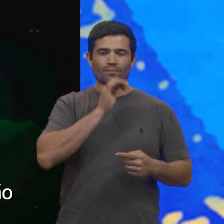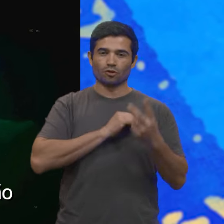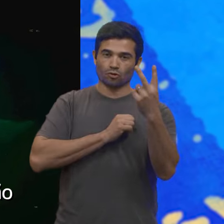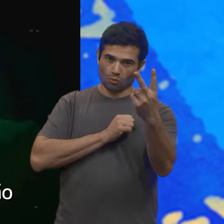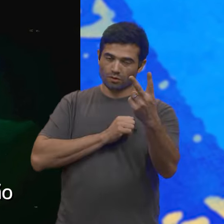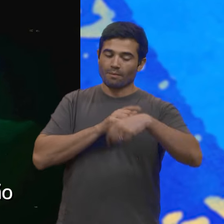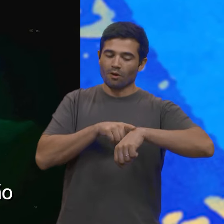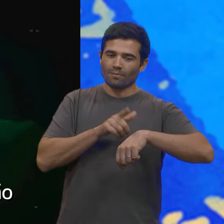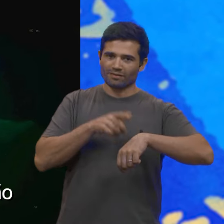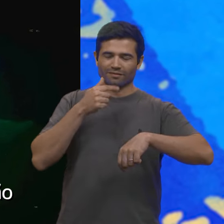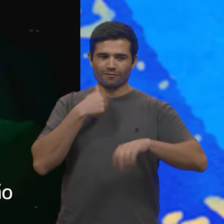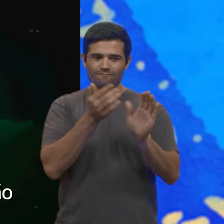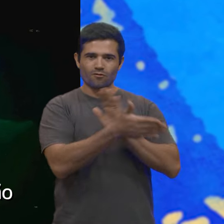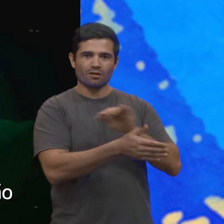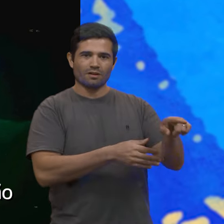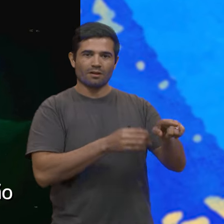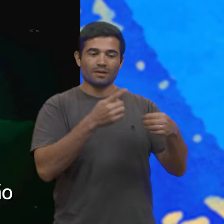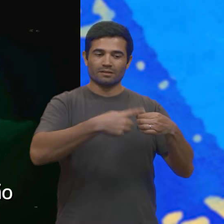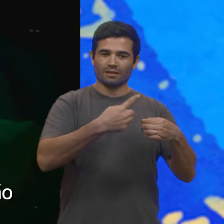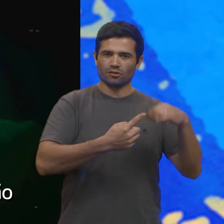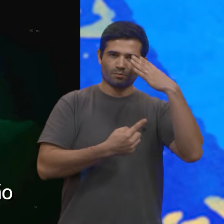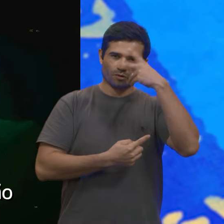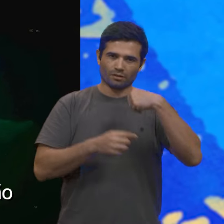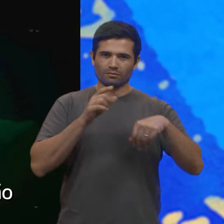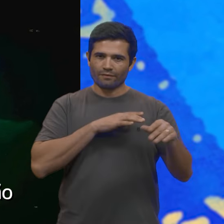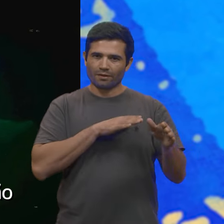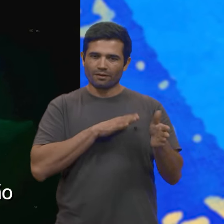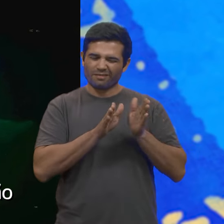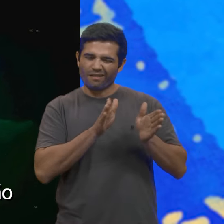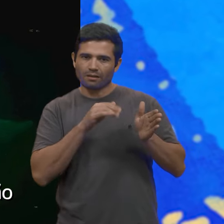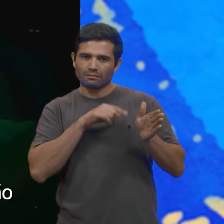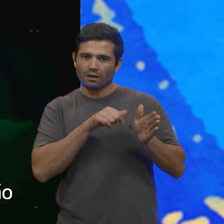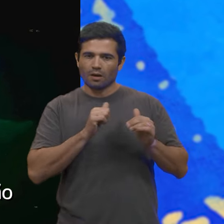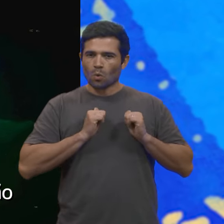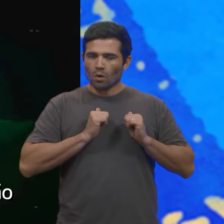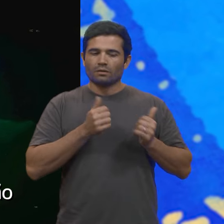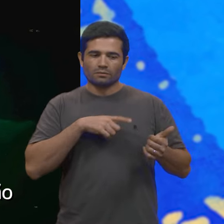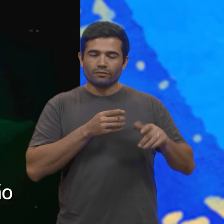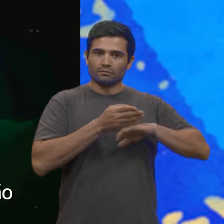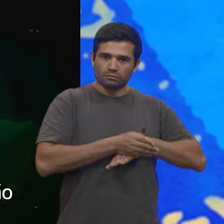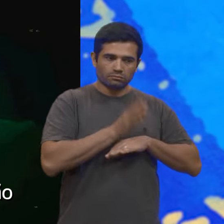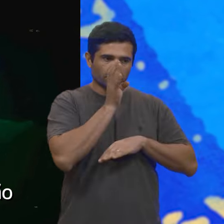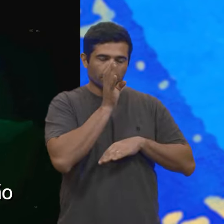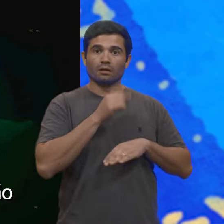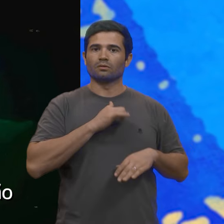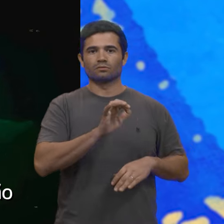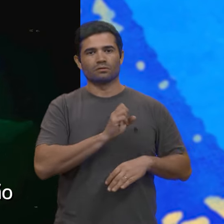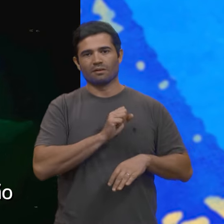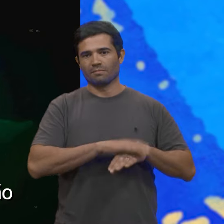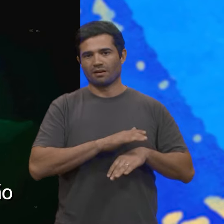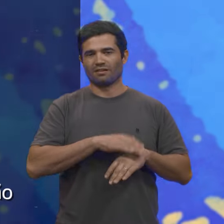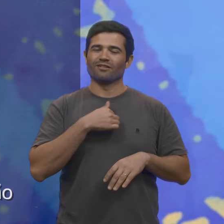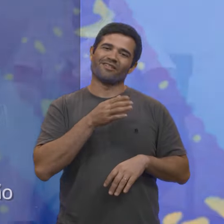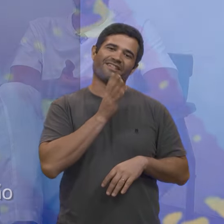tive 2 momentos que eu escapei para Bonito, que eu tive intervalinhos nesse 1 mês, e gostei